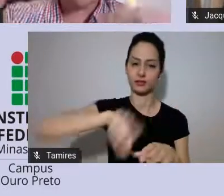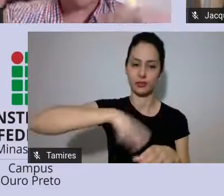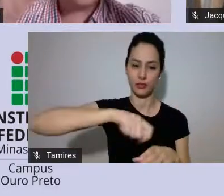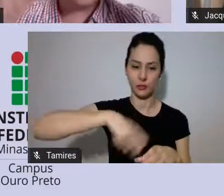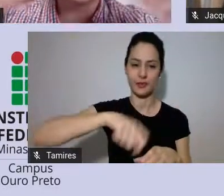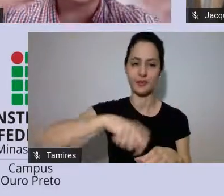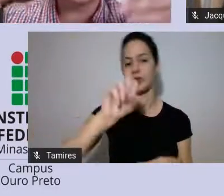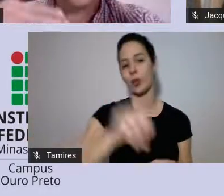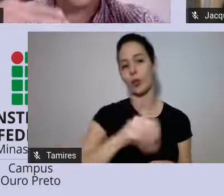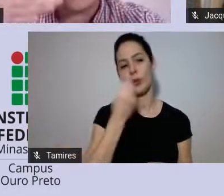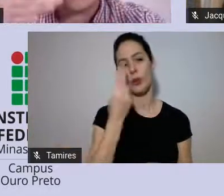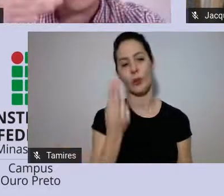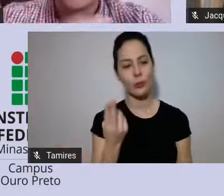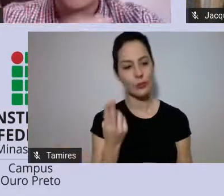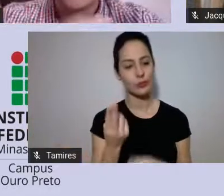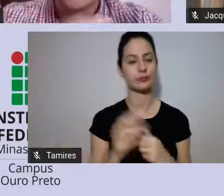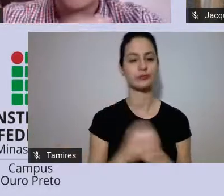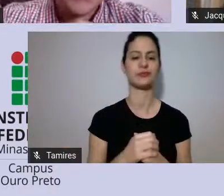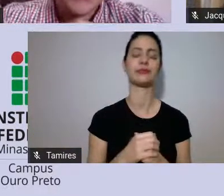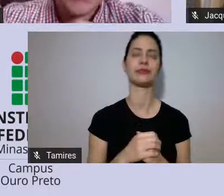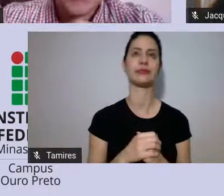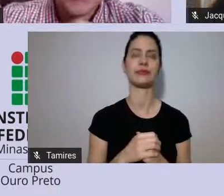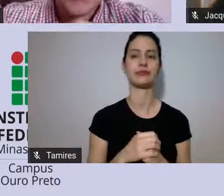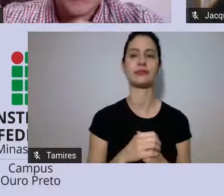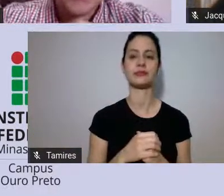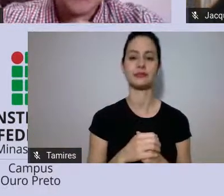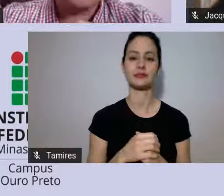das formas, muitas vezes,